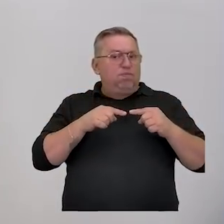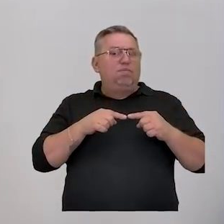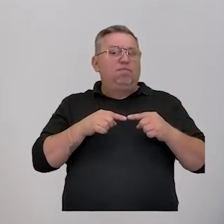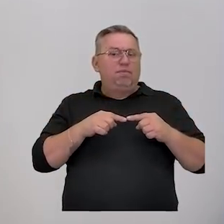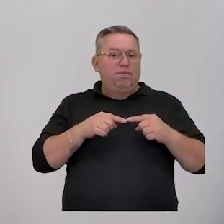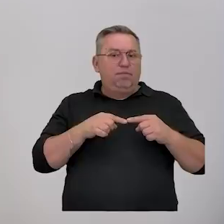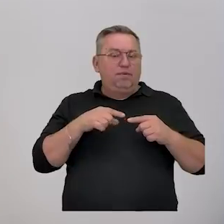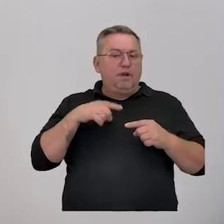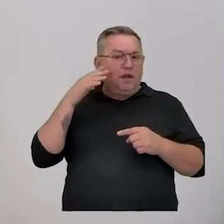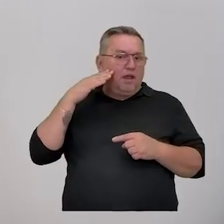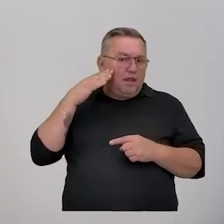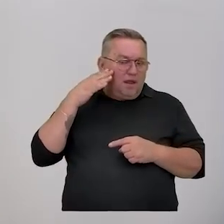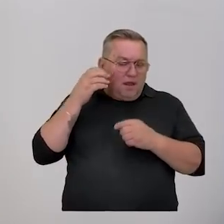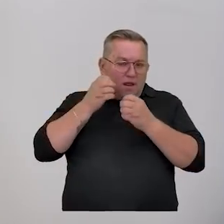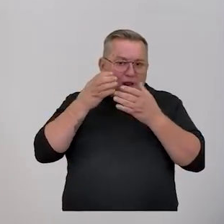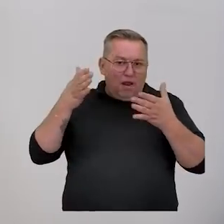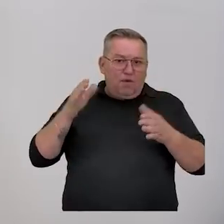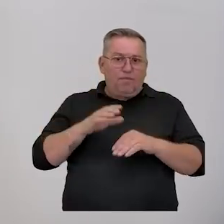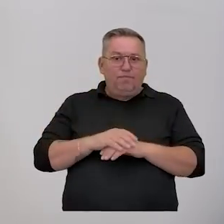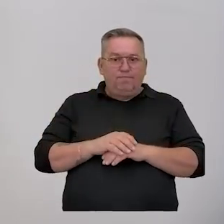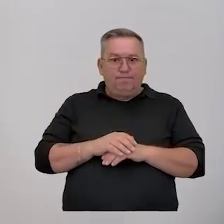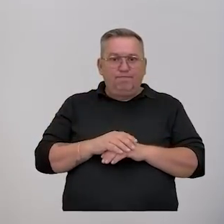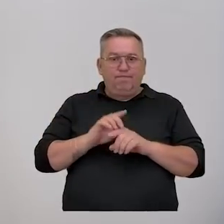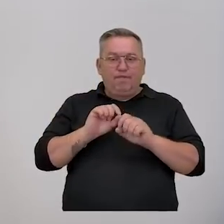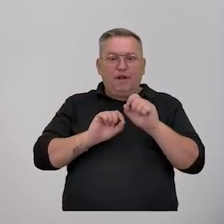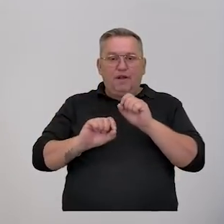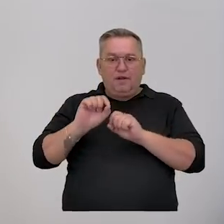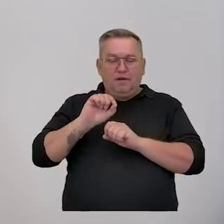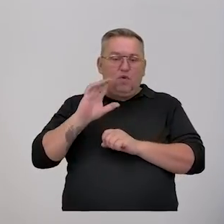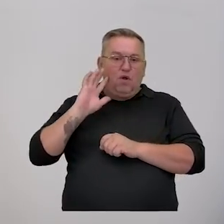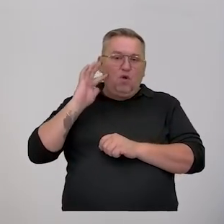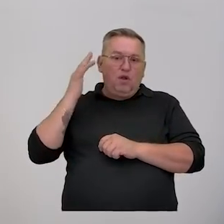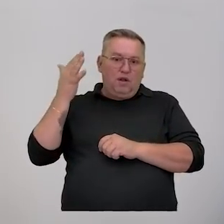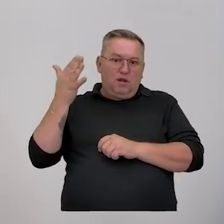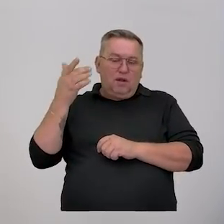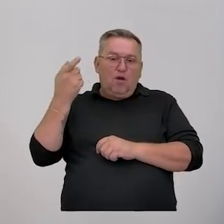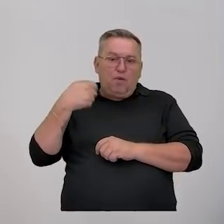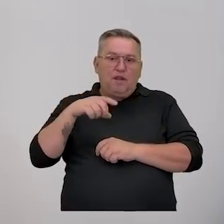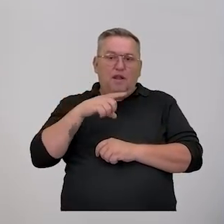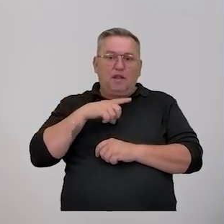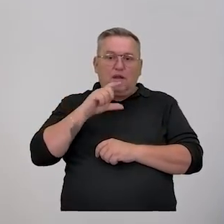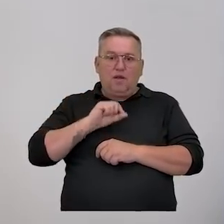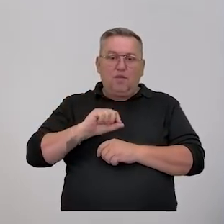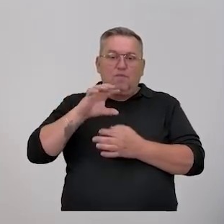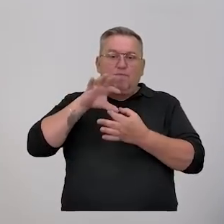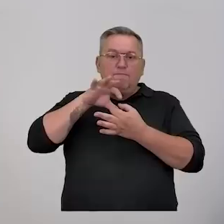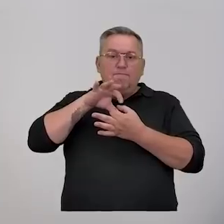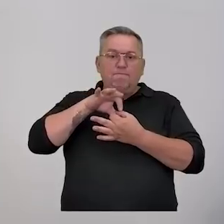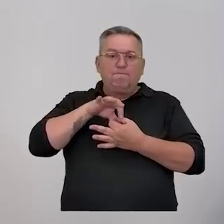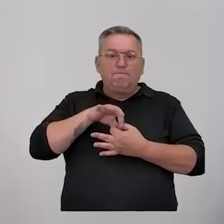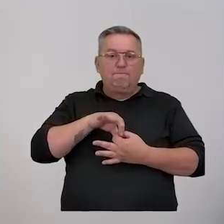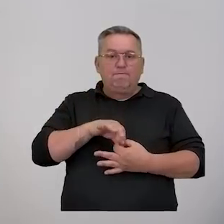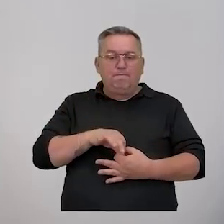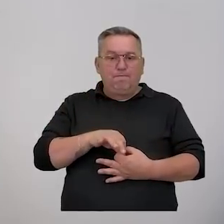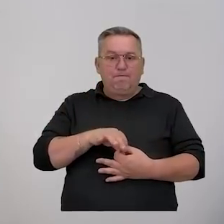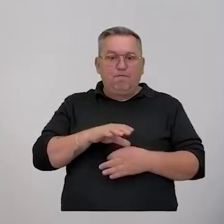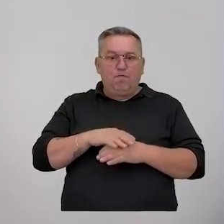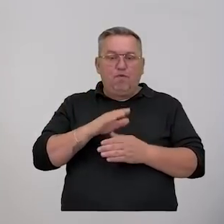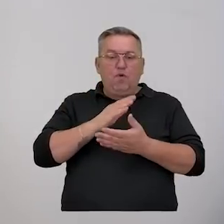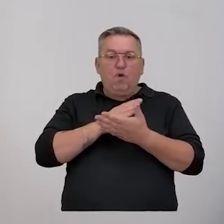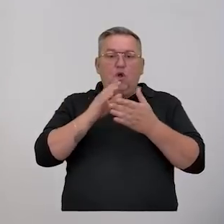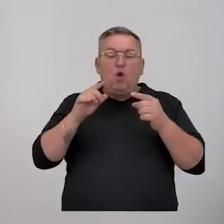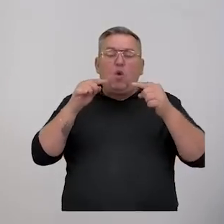estar relacionado. E, claro, para que isso aconteça, temos que ter aí a coesão, né? Então, conectar